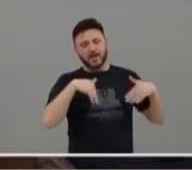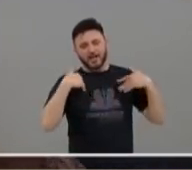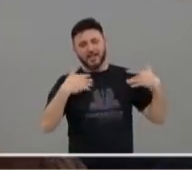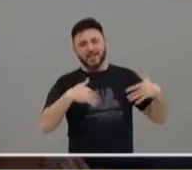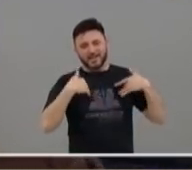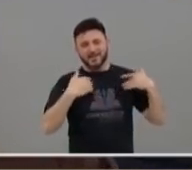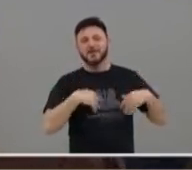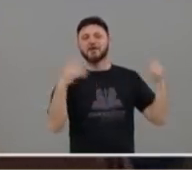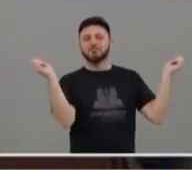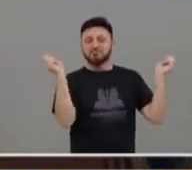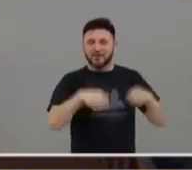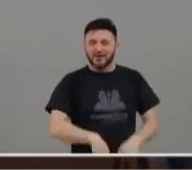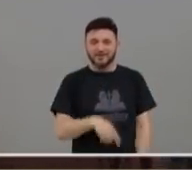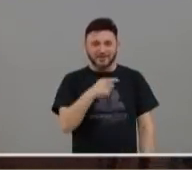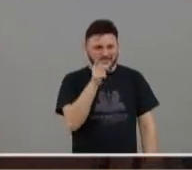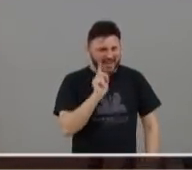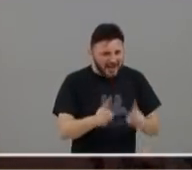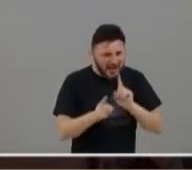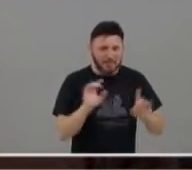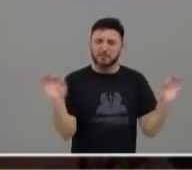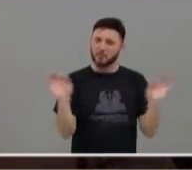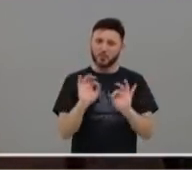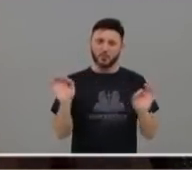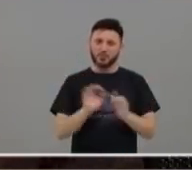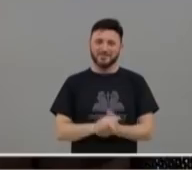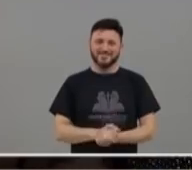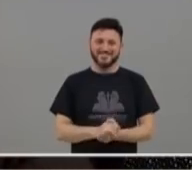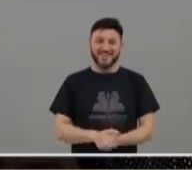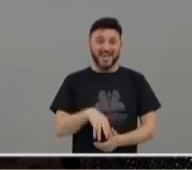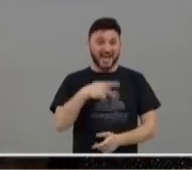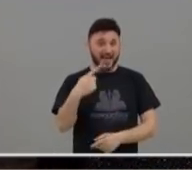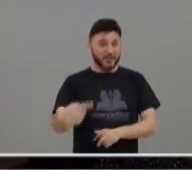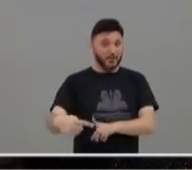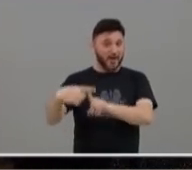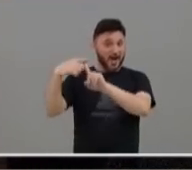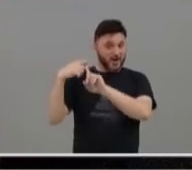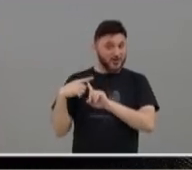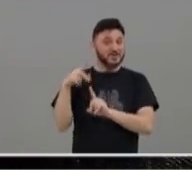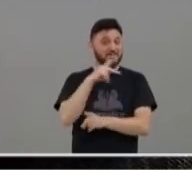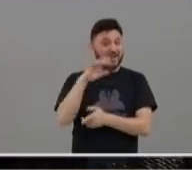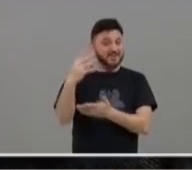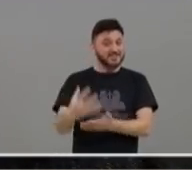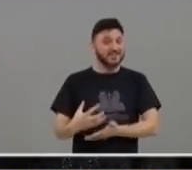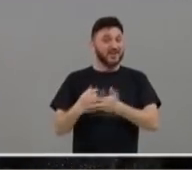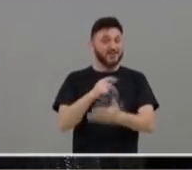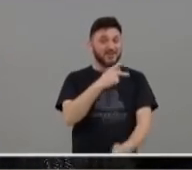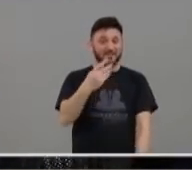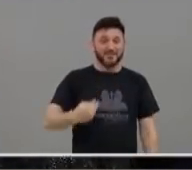criatura. Não reclama, não. A sua cruz te salva.